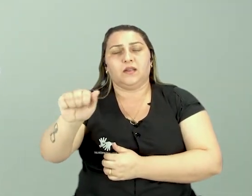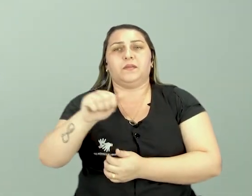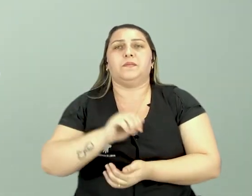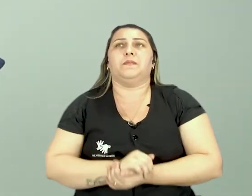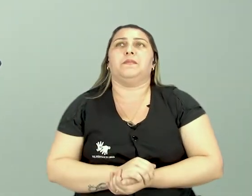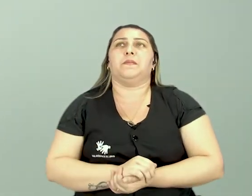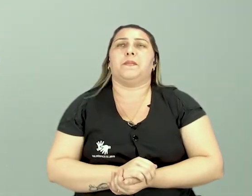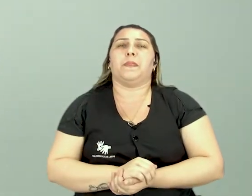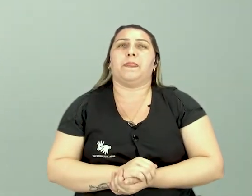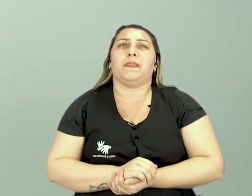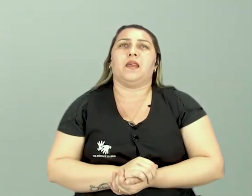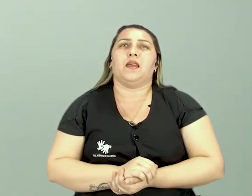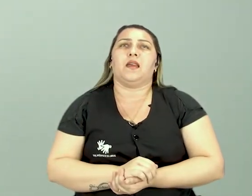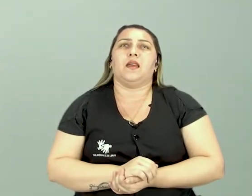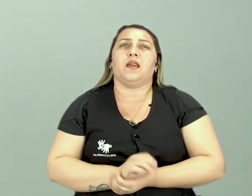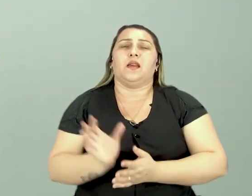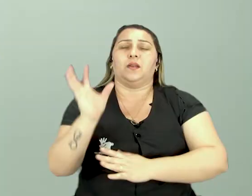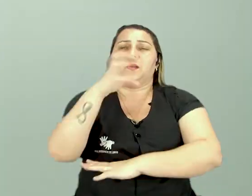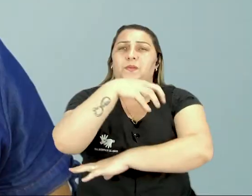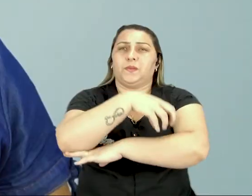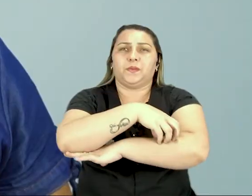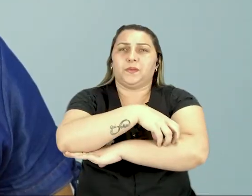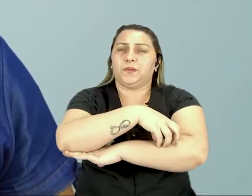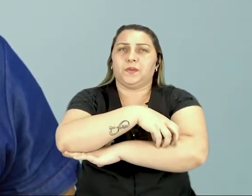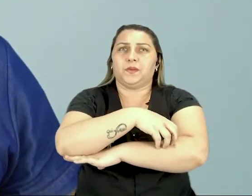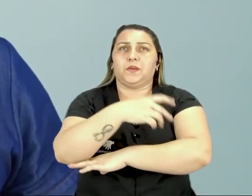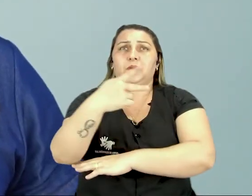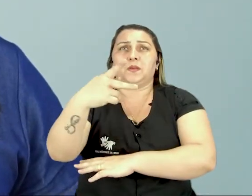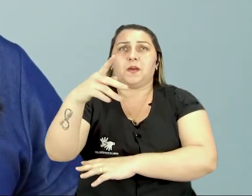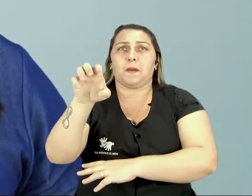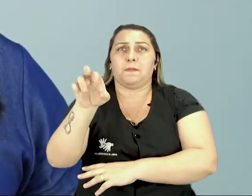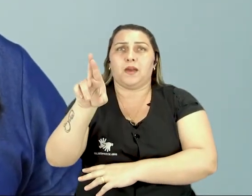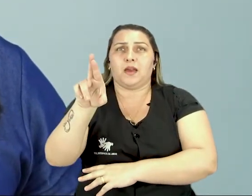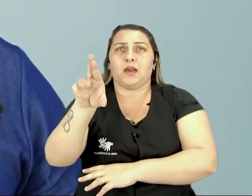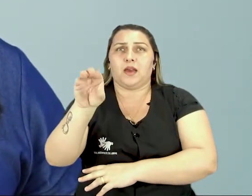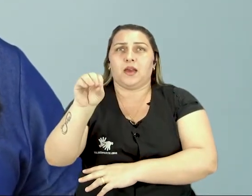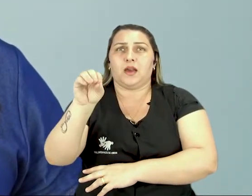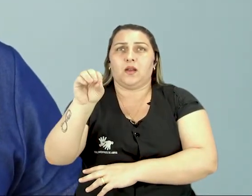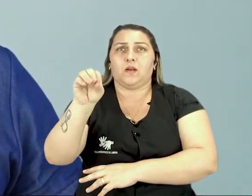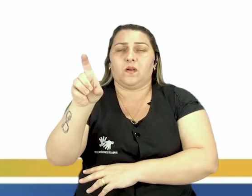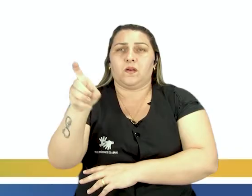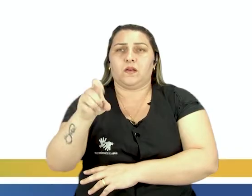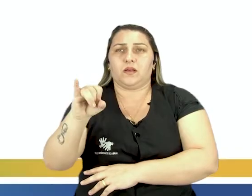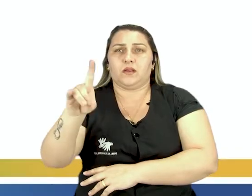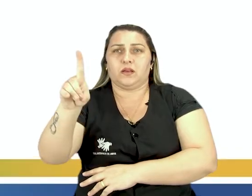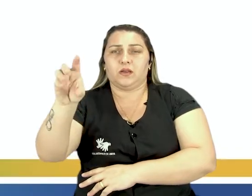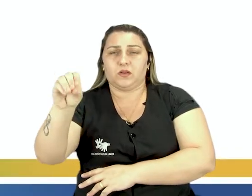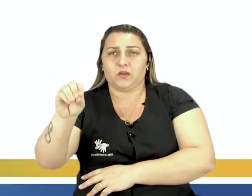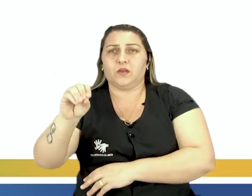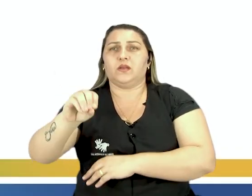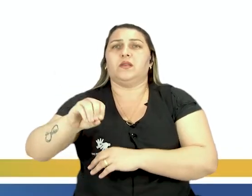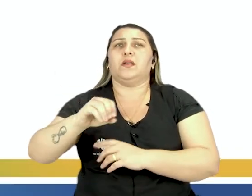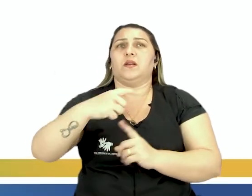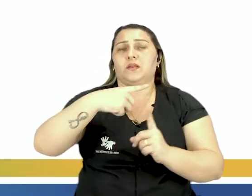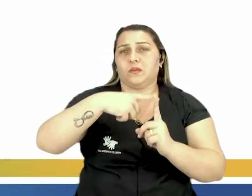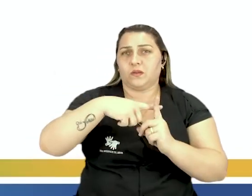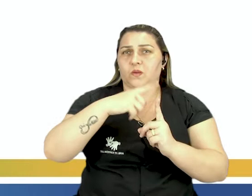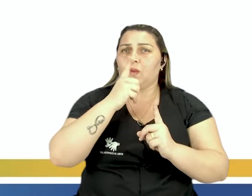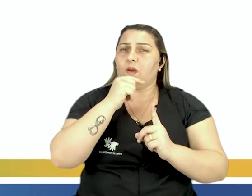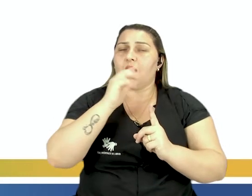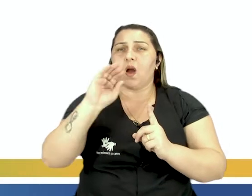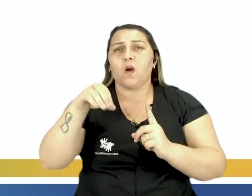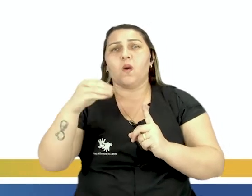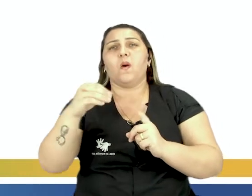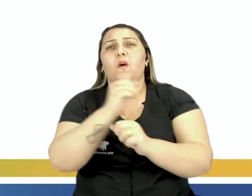7A. E os óxidos peróxidos, quem são eles? São aqueles que reagem com a água ou com algum